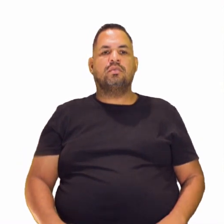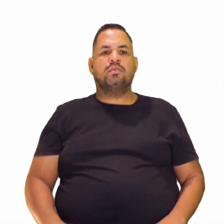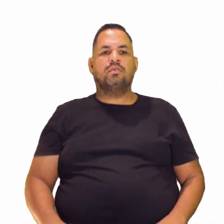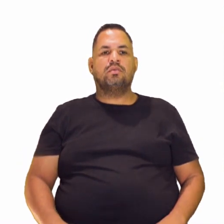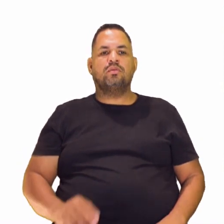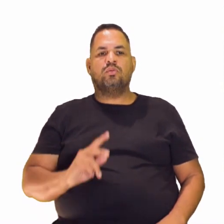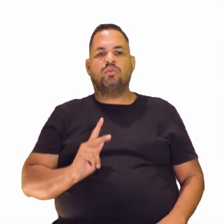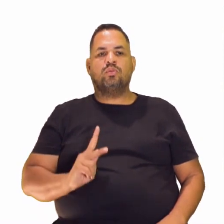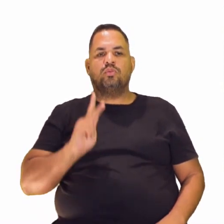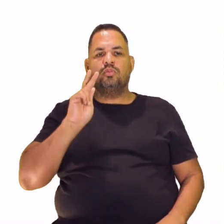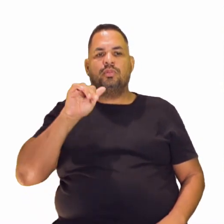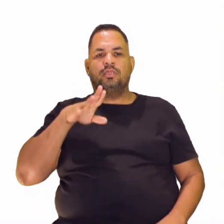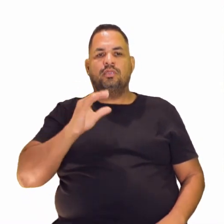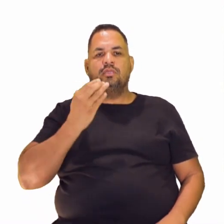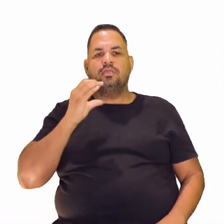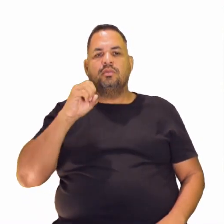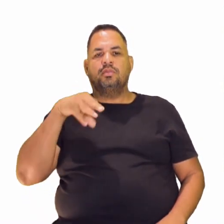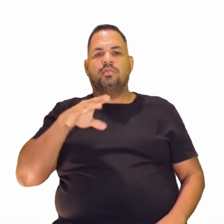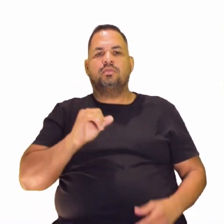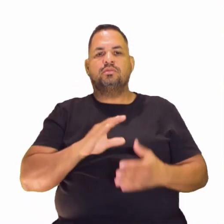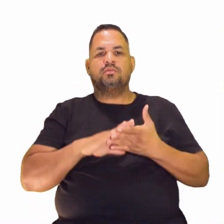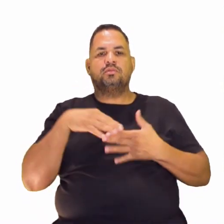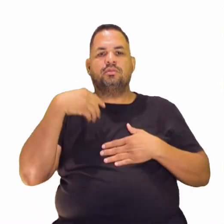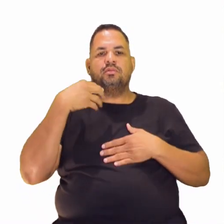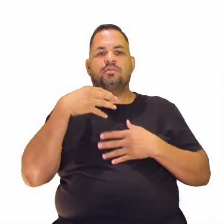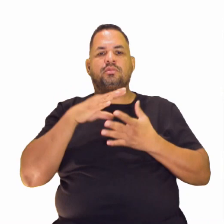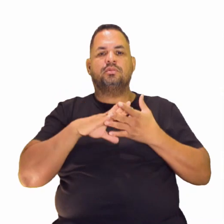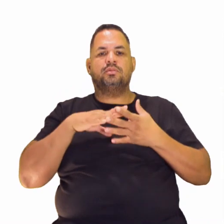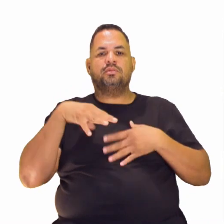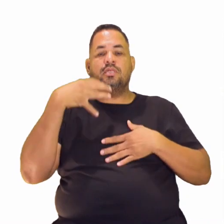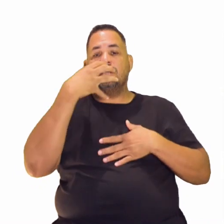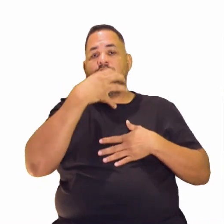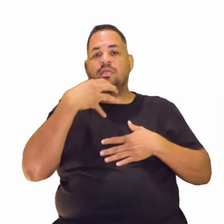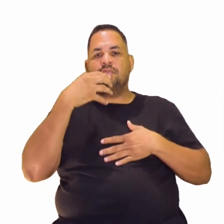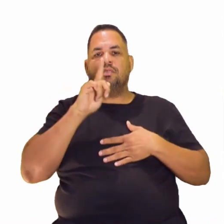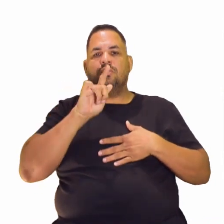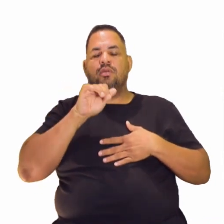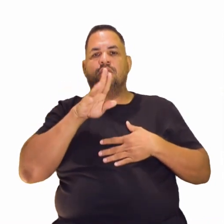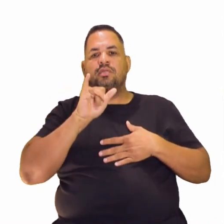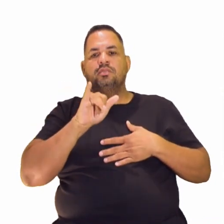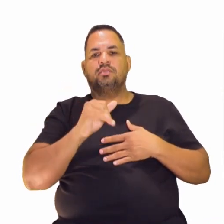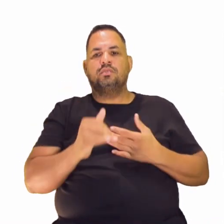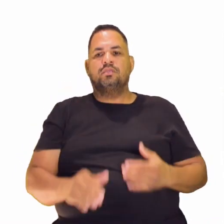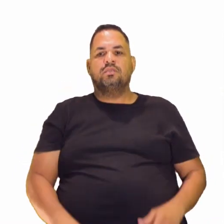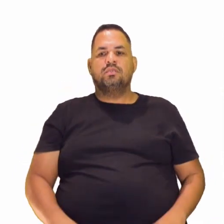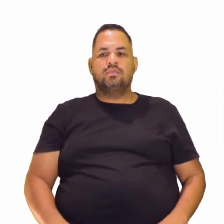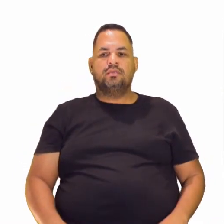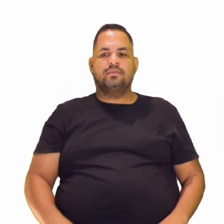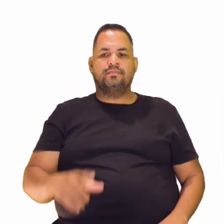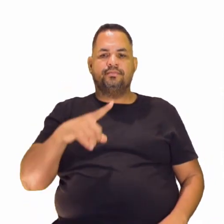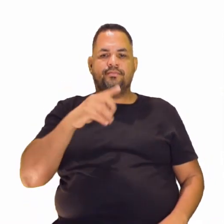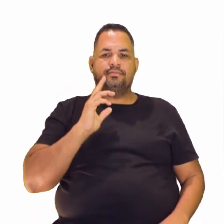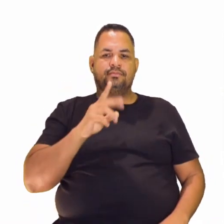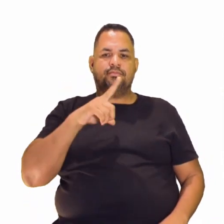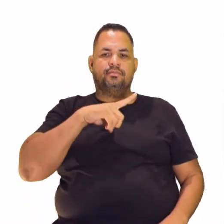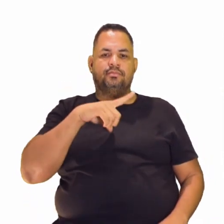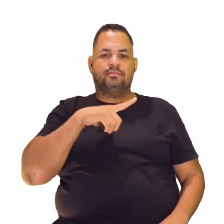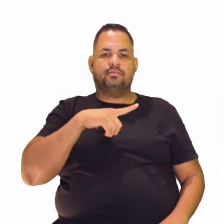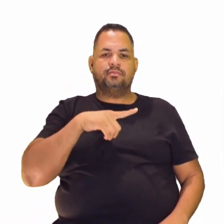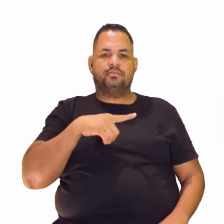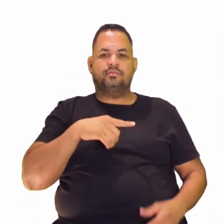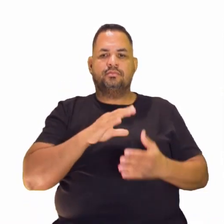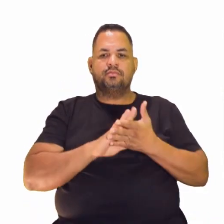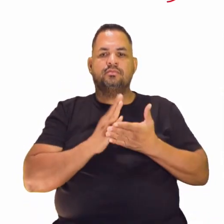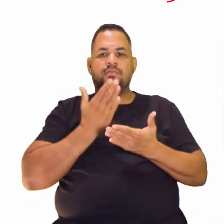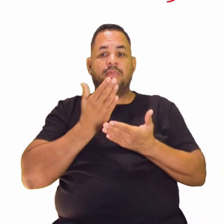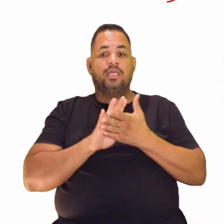MC. Ele canta em Guarani, olha só. Então ele já possui 2 álbuns